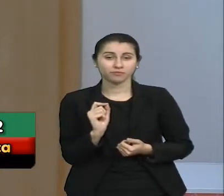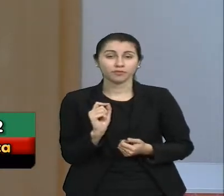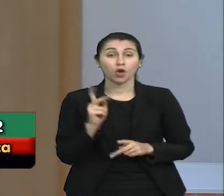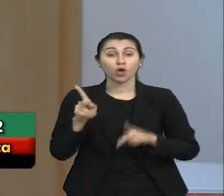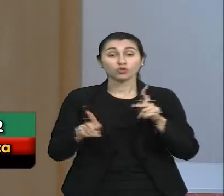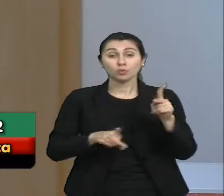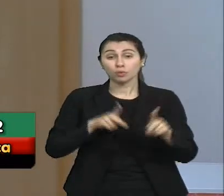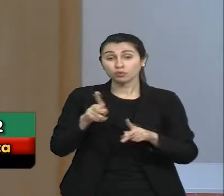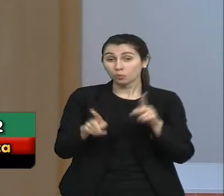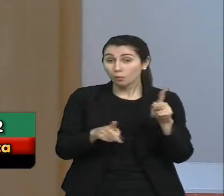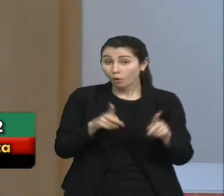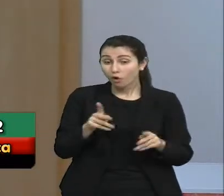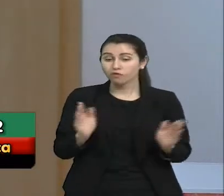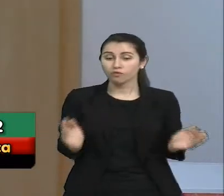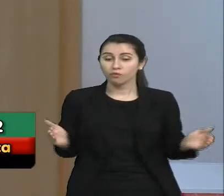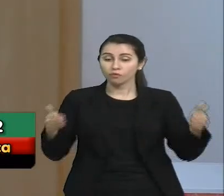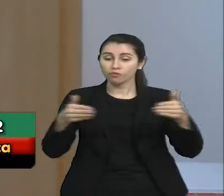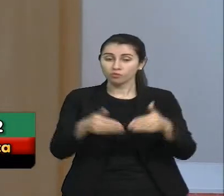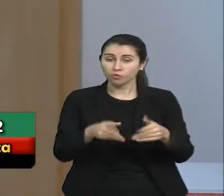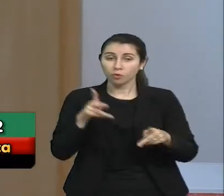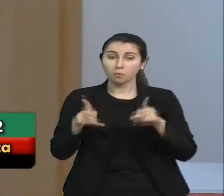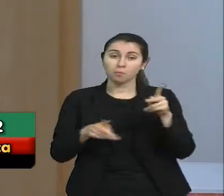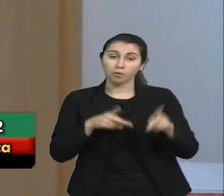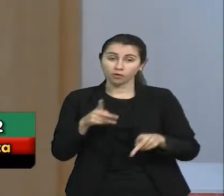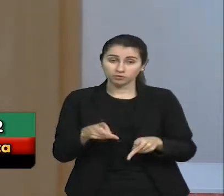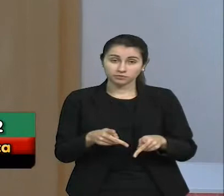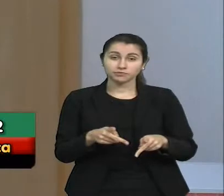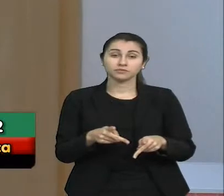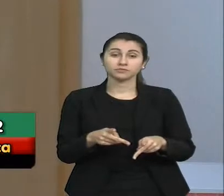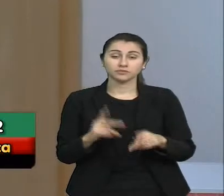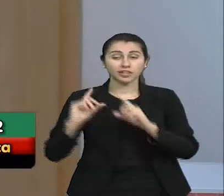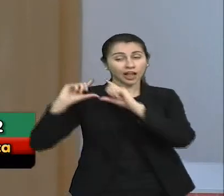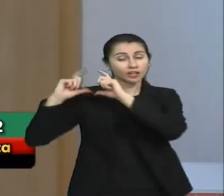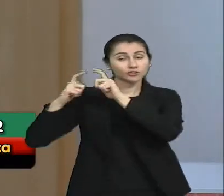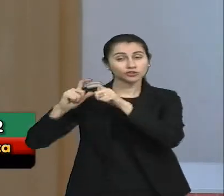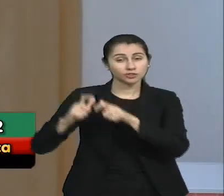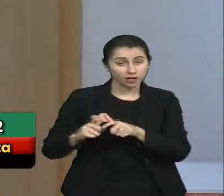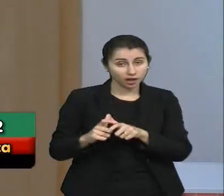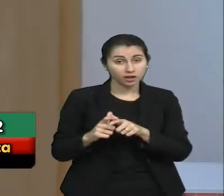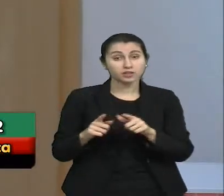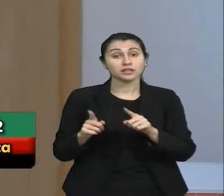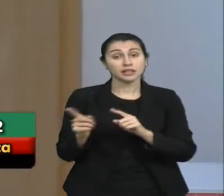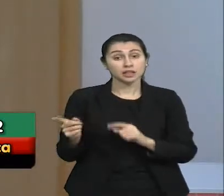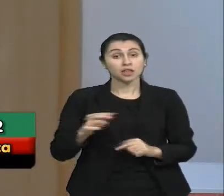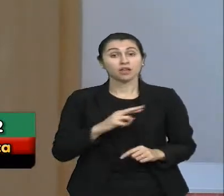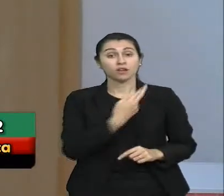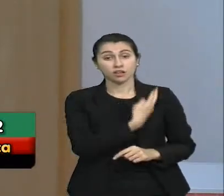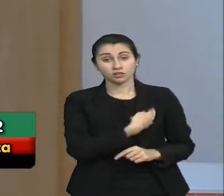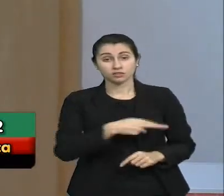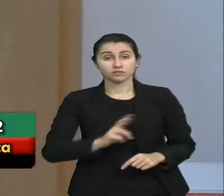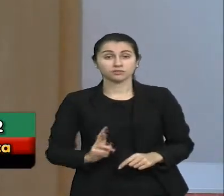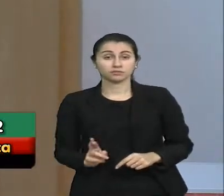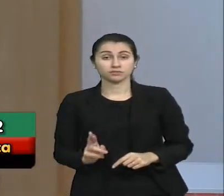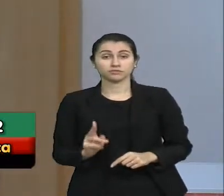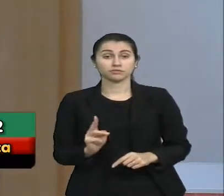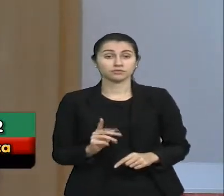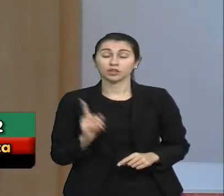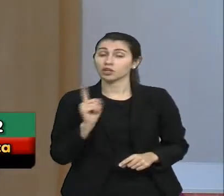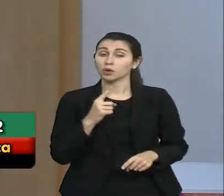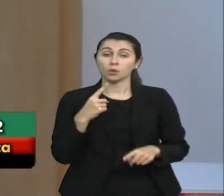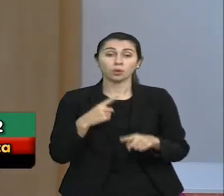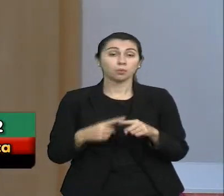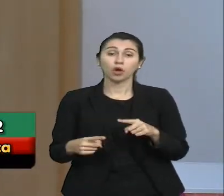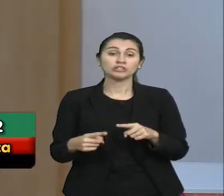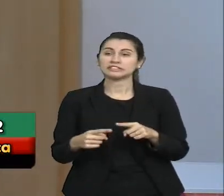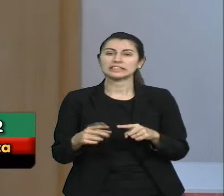é diferente do Fórum dos Povos de Interreligioso. E o interreligioso, ele não pode ter Cristo, ele não pode